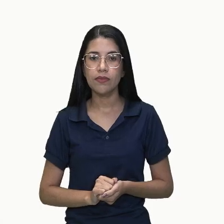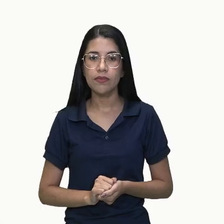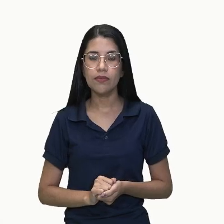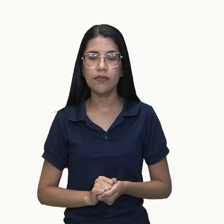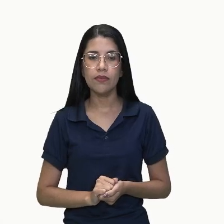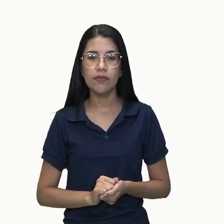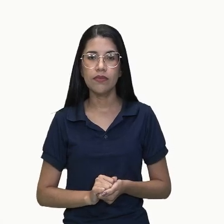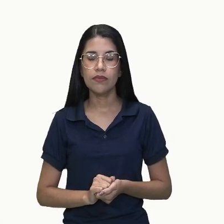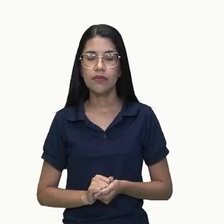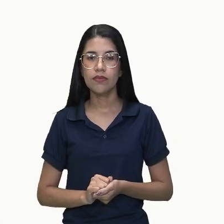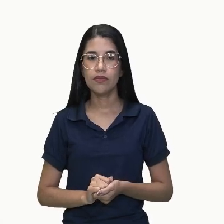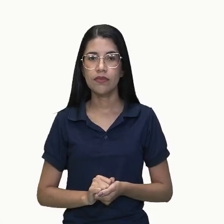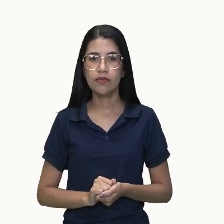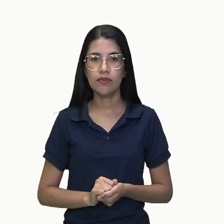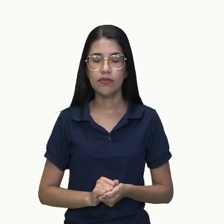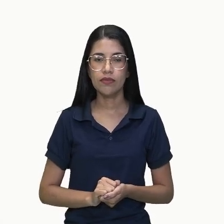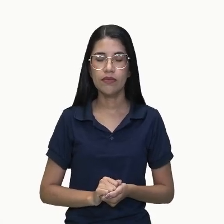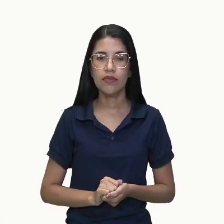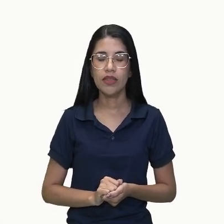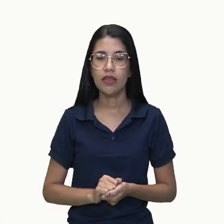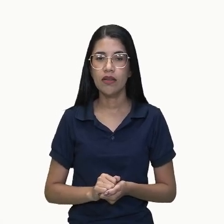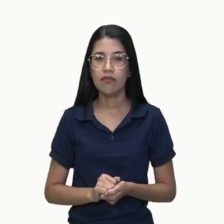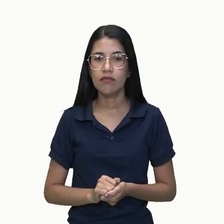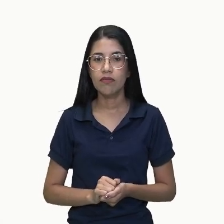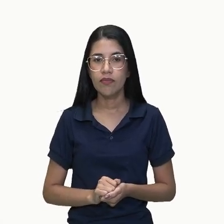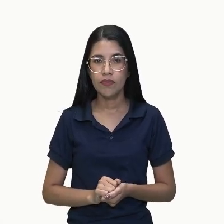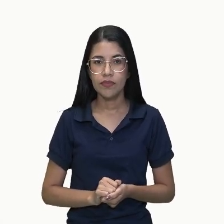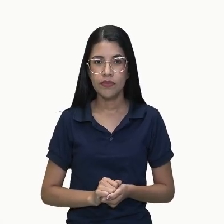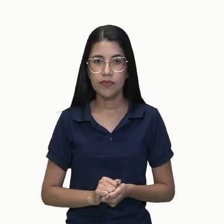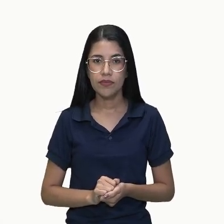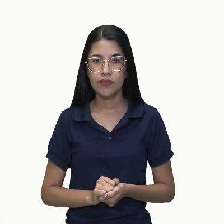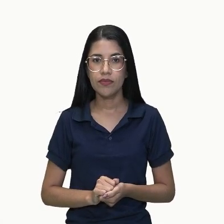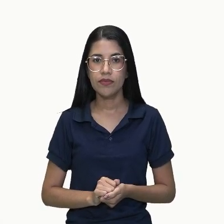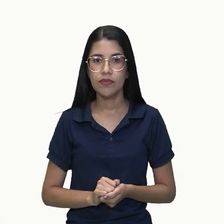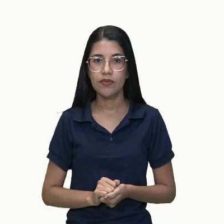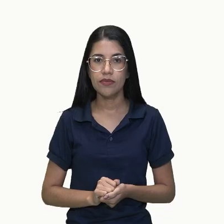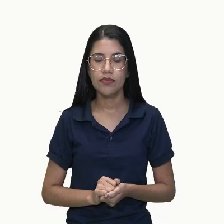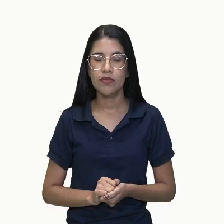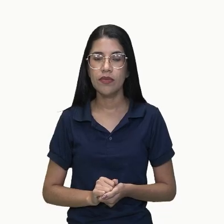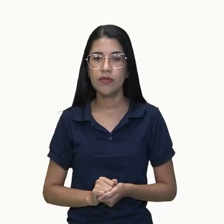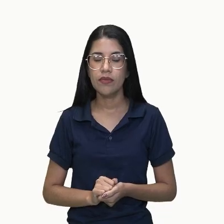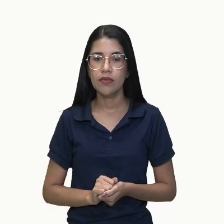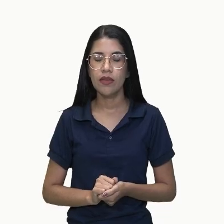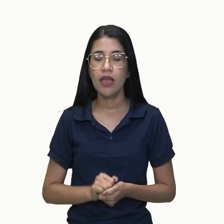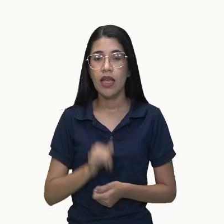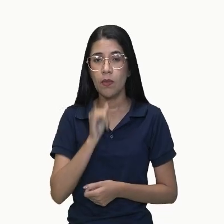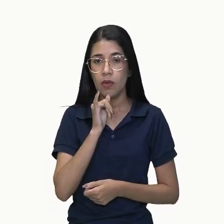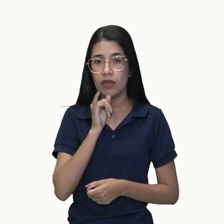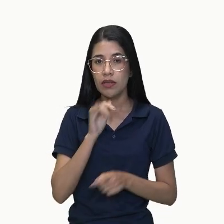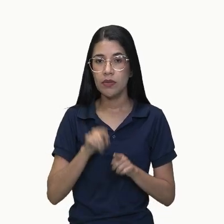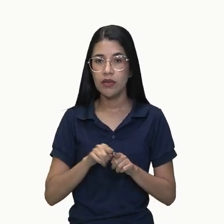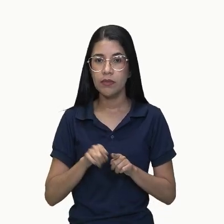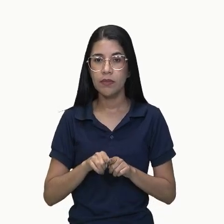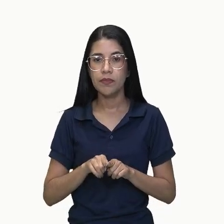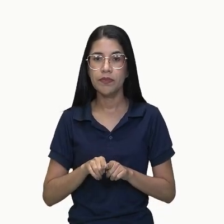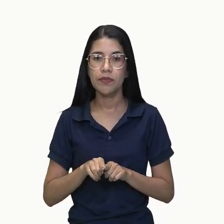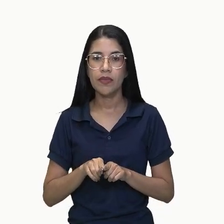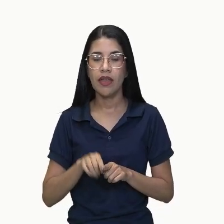tem. Não tem também do outro lado, tá? Mas a gente tem aqui, por exemplo, a Val, ó.